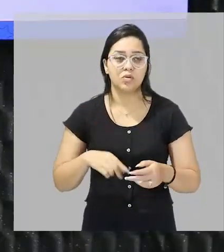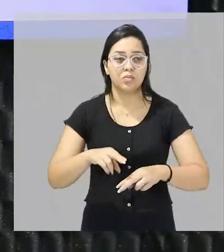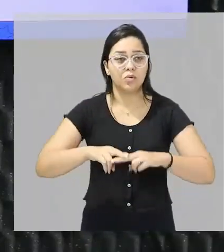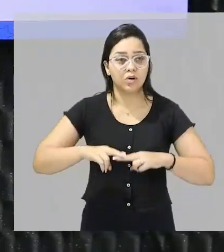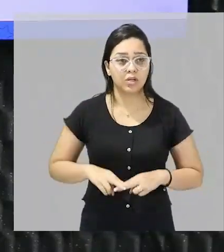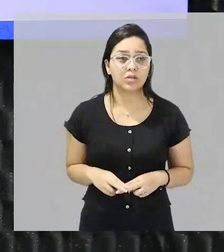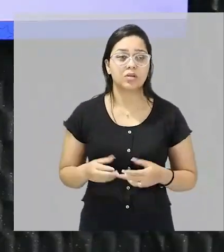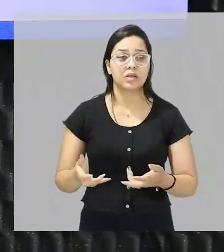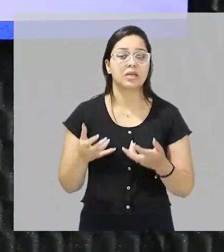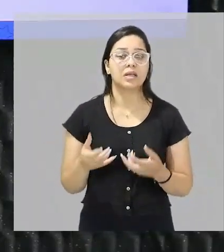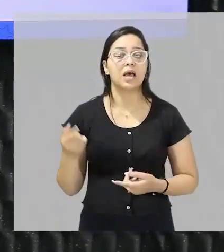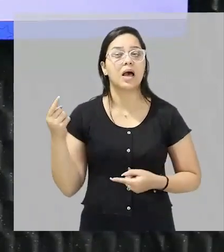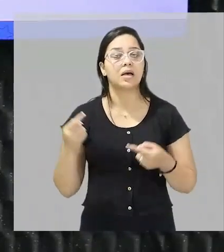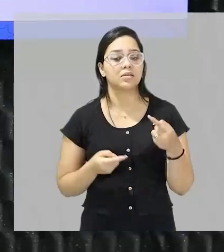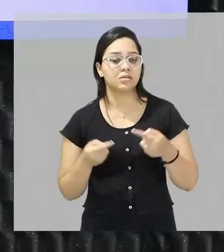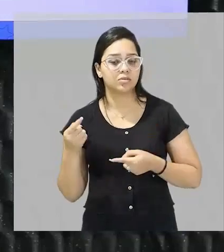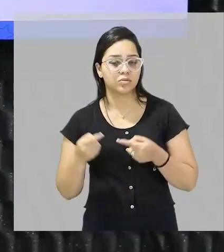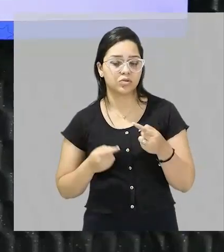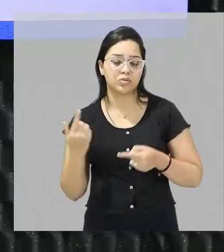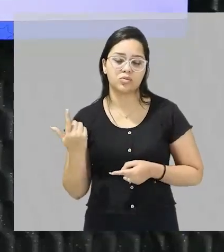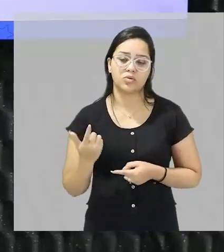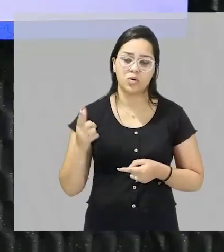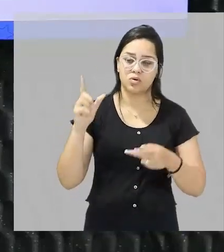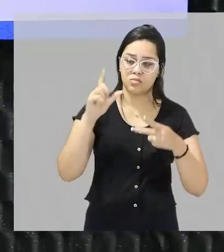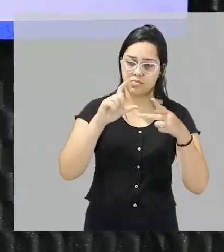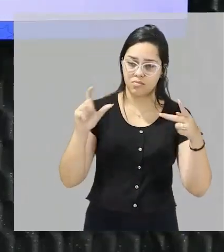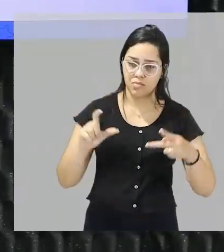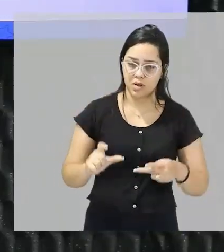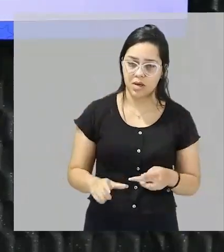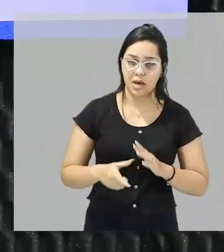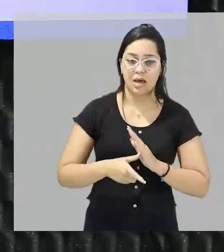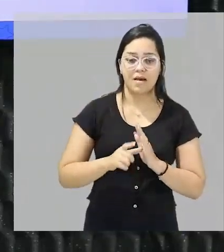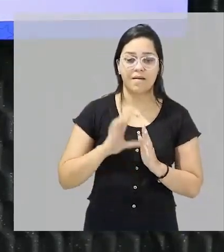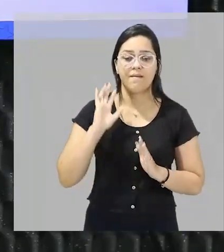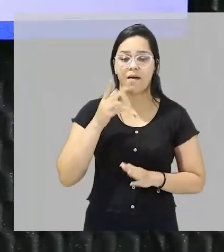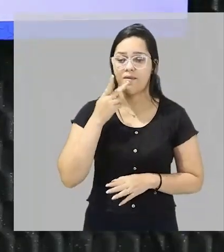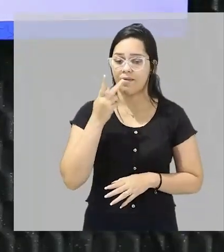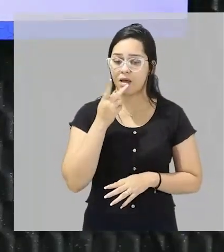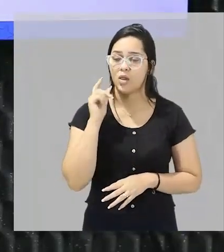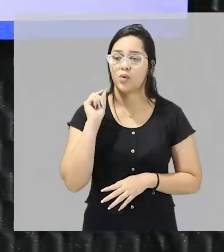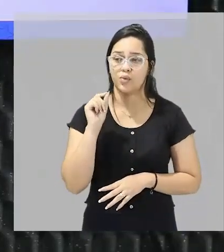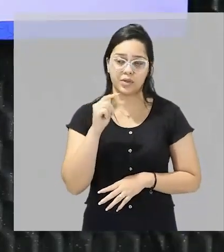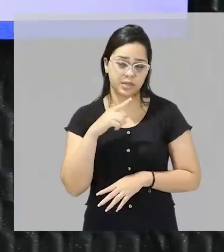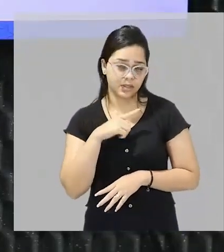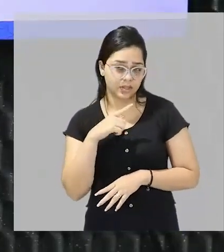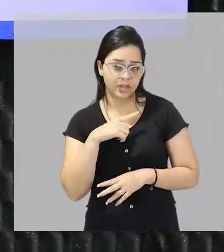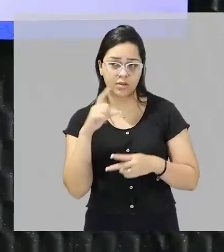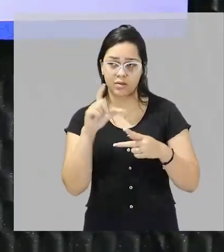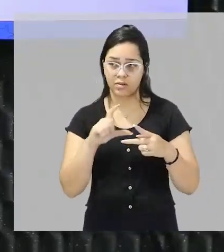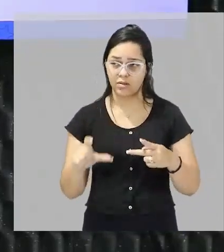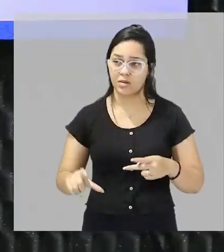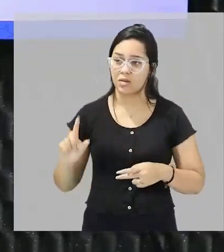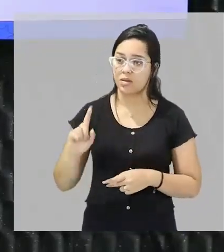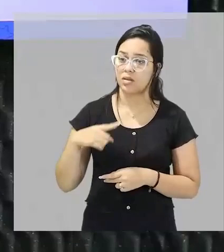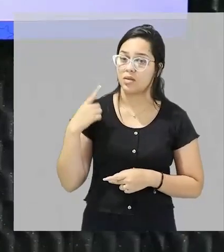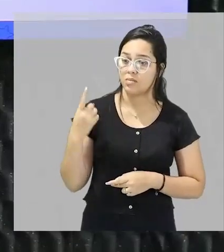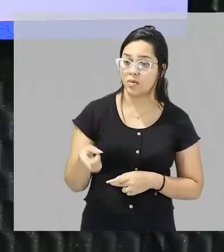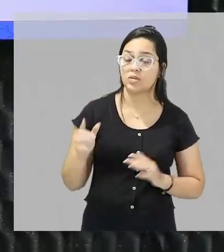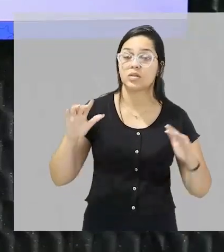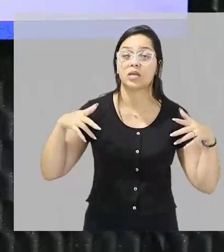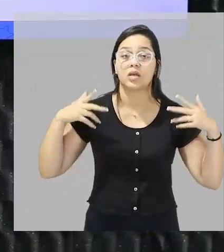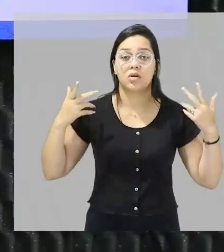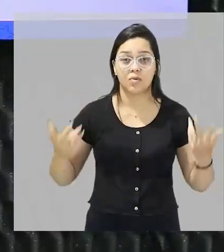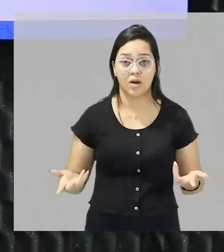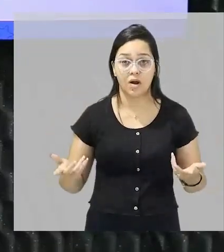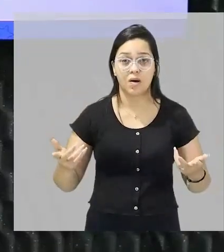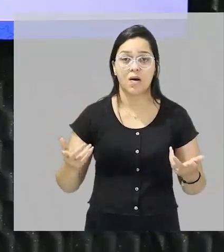se propõe a discutir nos próximos parágrafos. Ela antecipa o que virá nos parágrafos seguintes, que é qual?